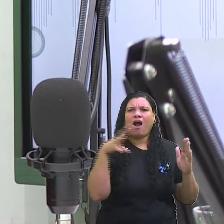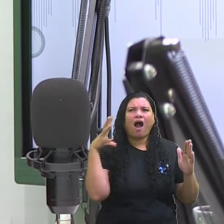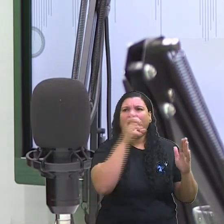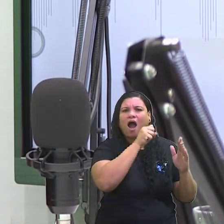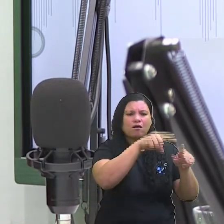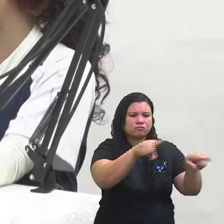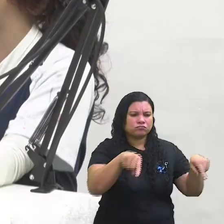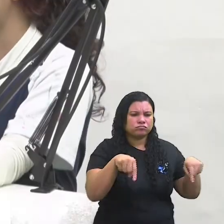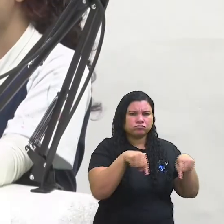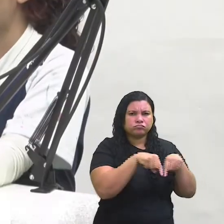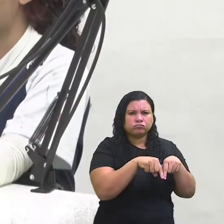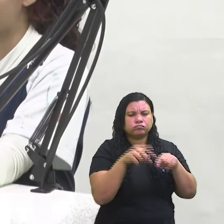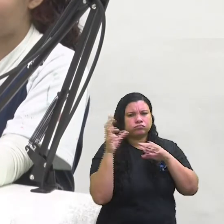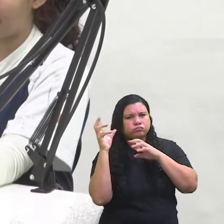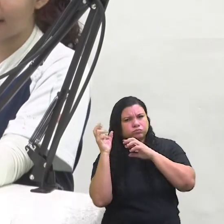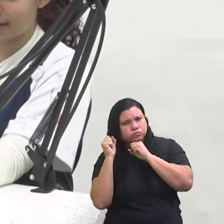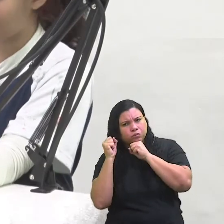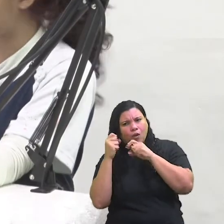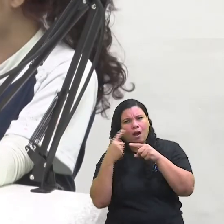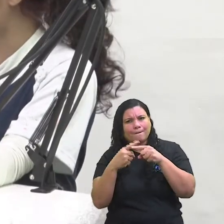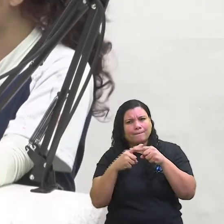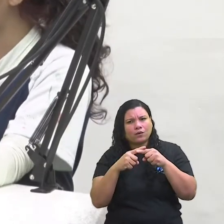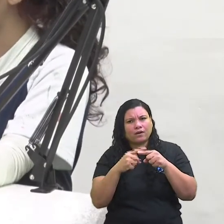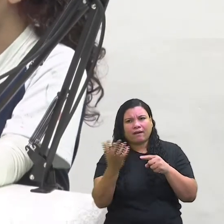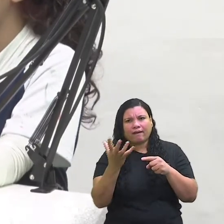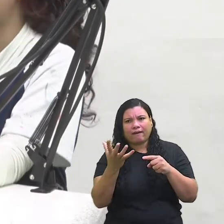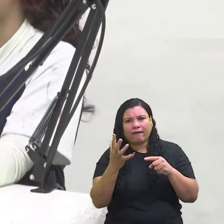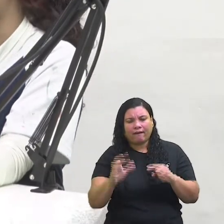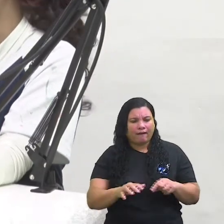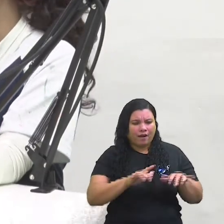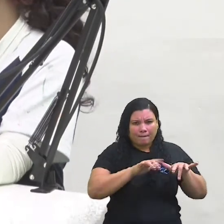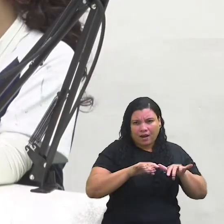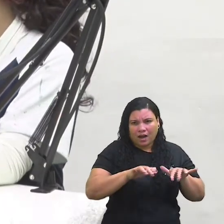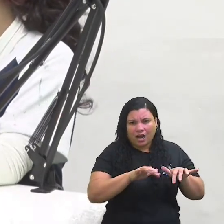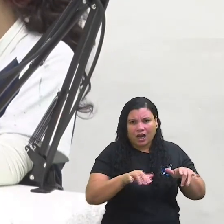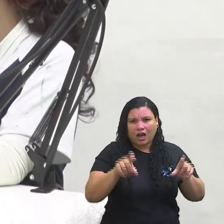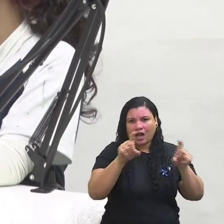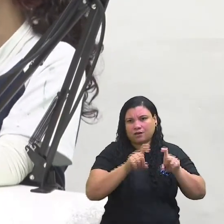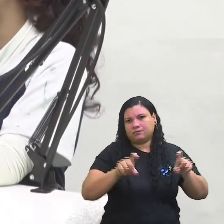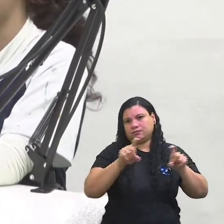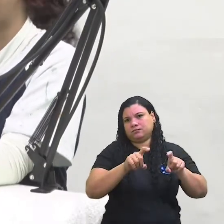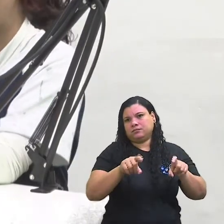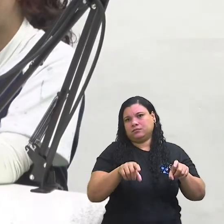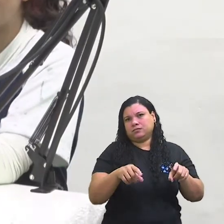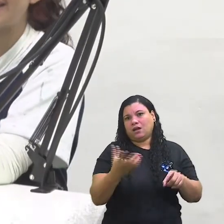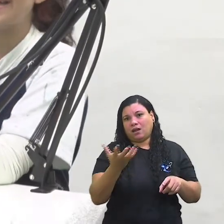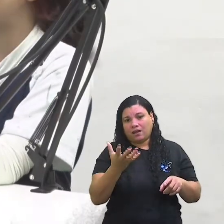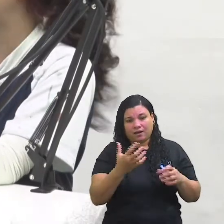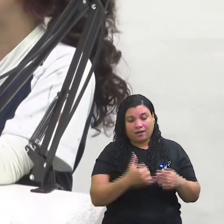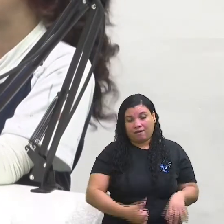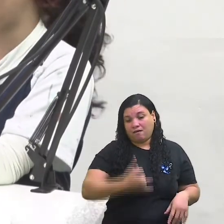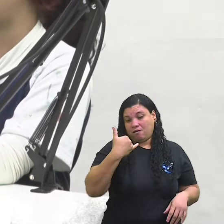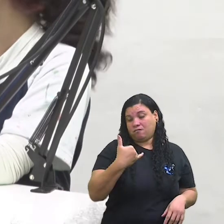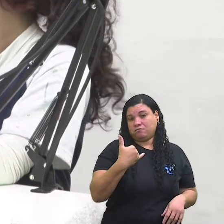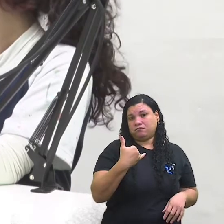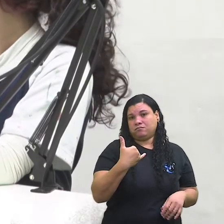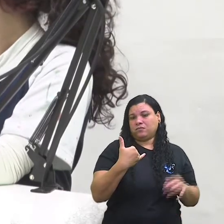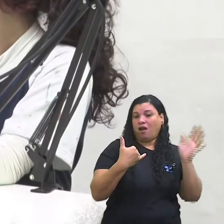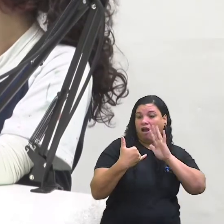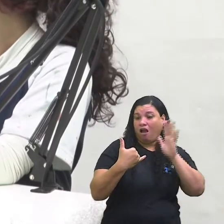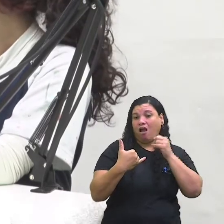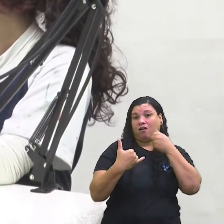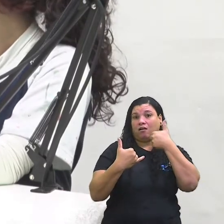Não, fora aqueles que só... Você está sentado do lado da pessoa e só conversa pelo WhatsApp, pelo Messenger. Não. Olha